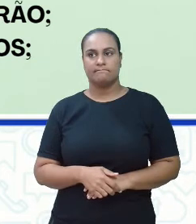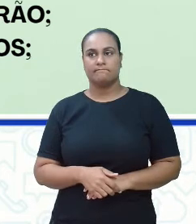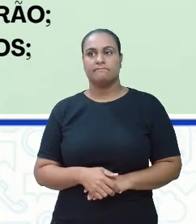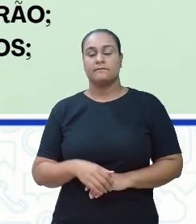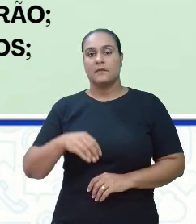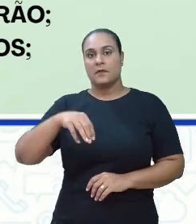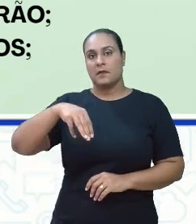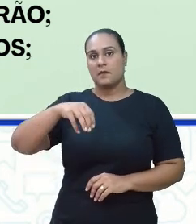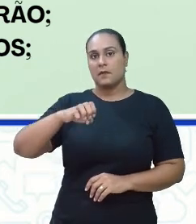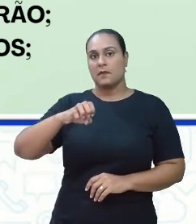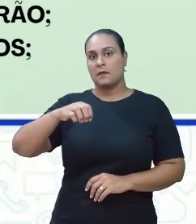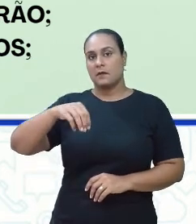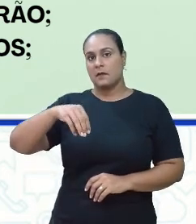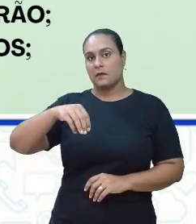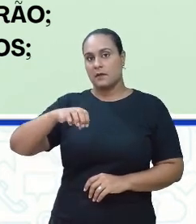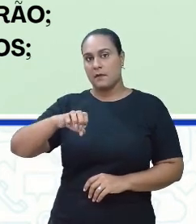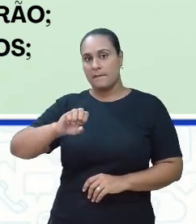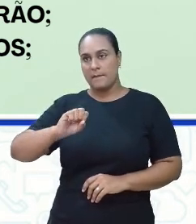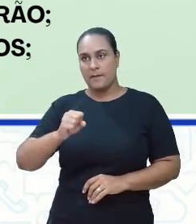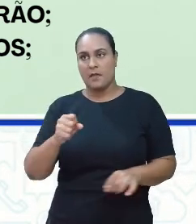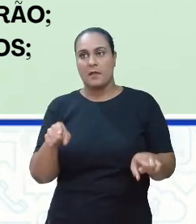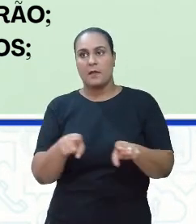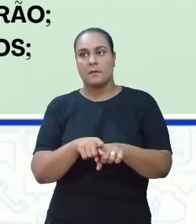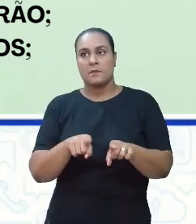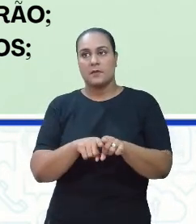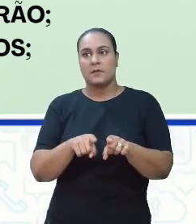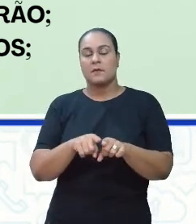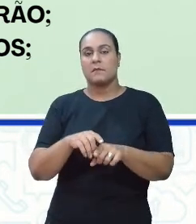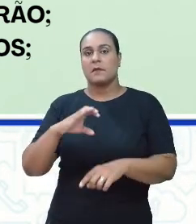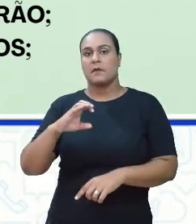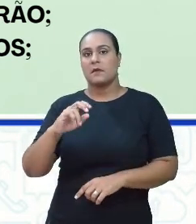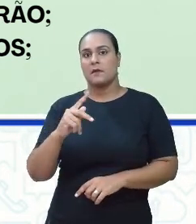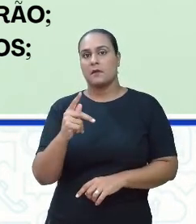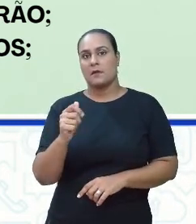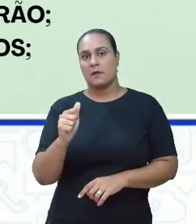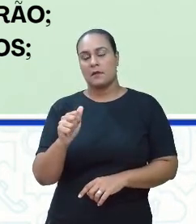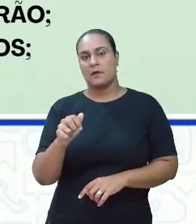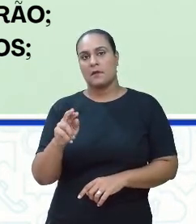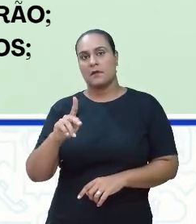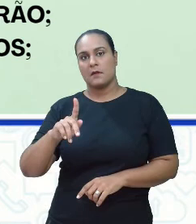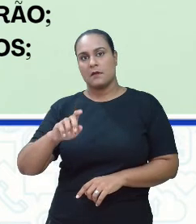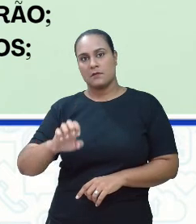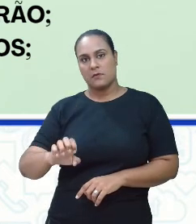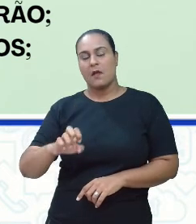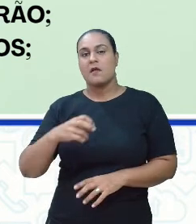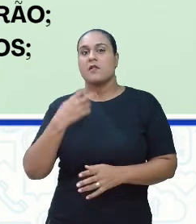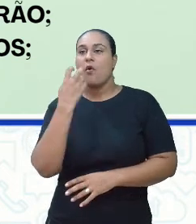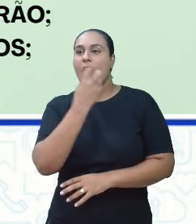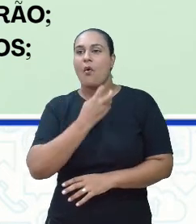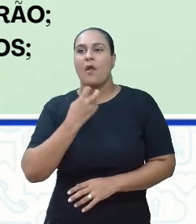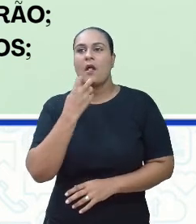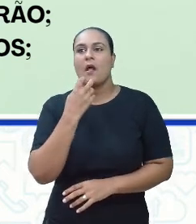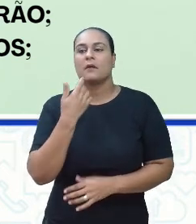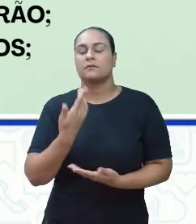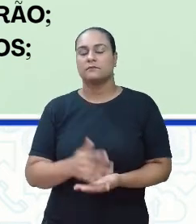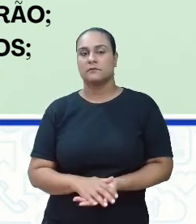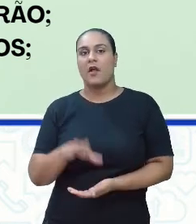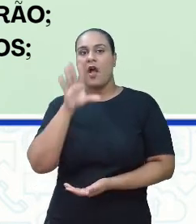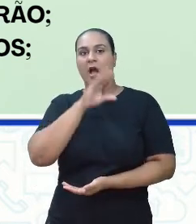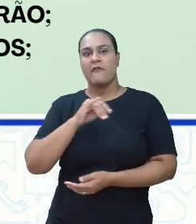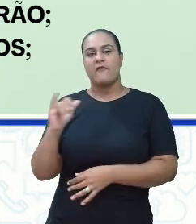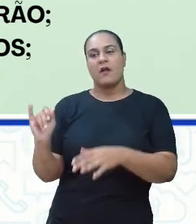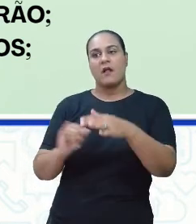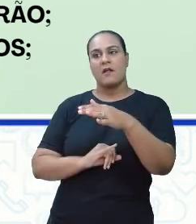memes e das charges à oralidade. Fala informal, não utilização da